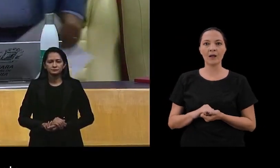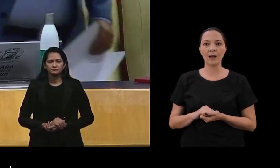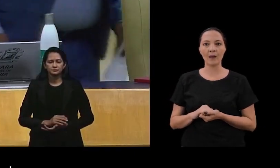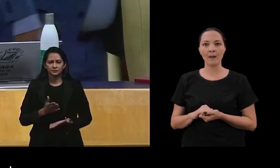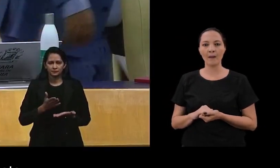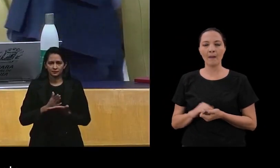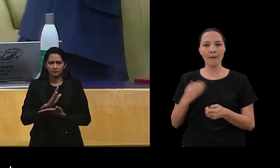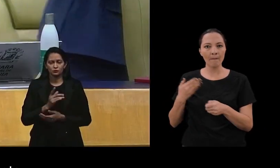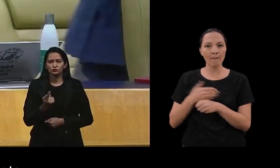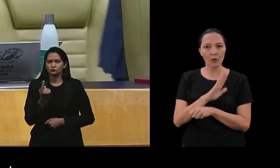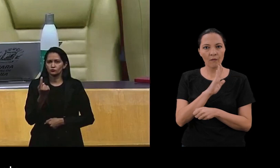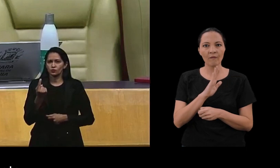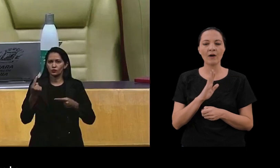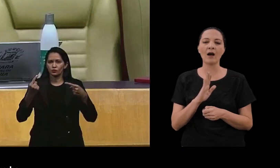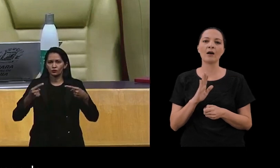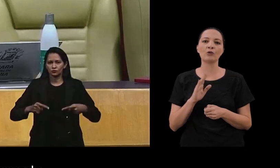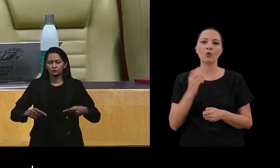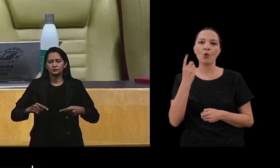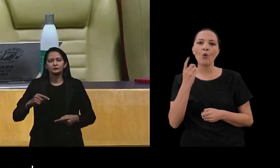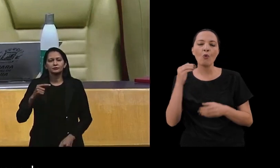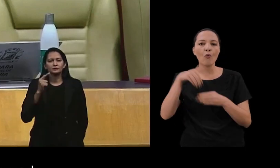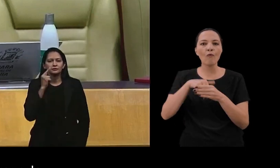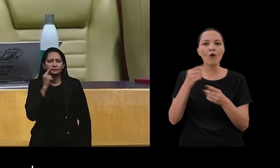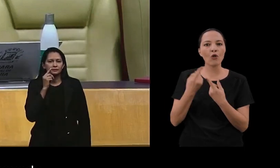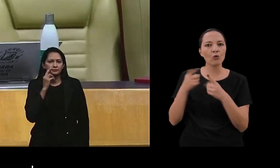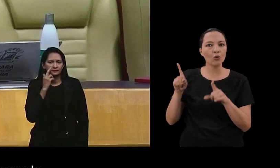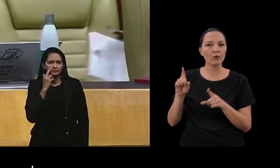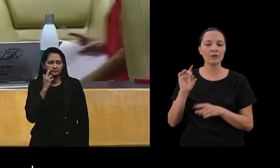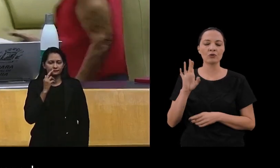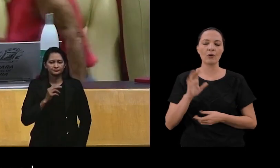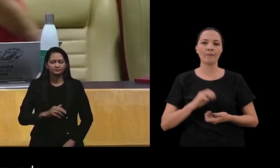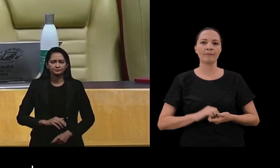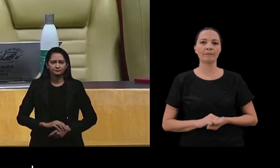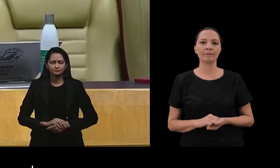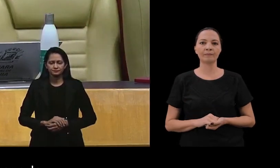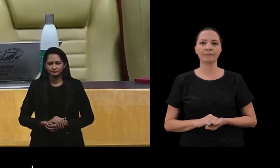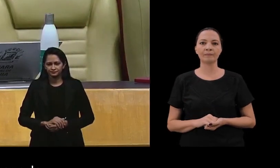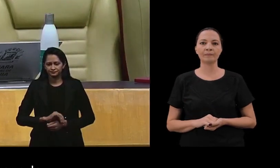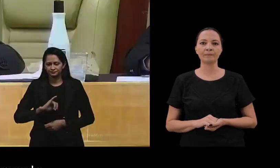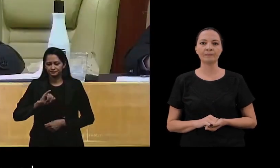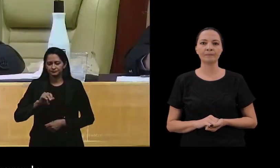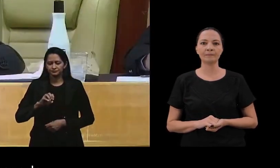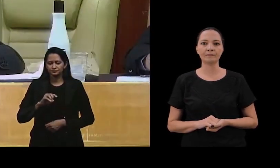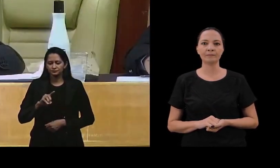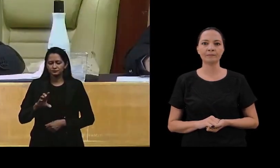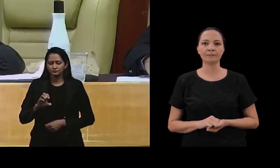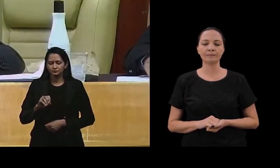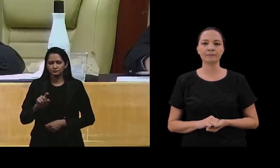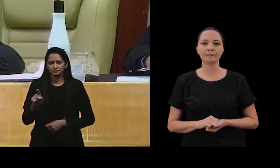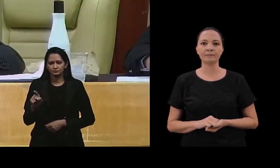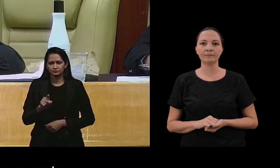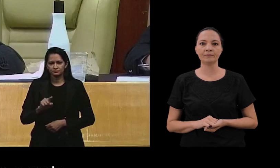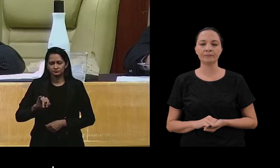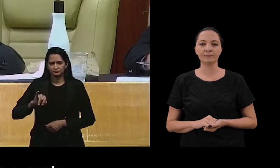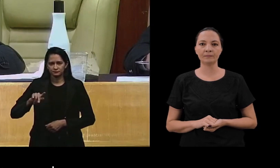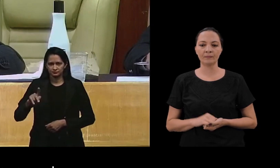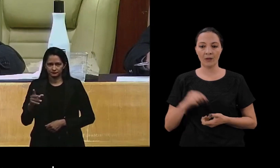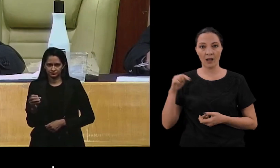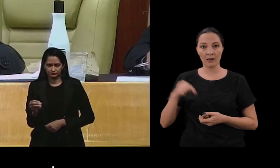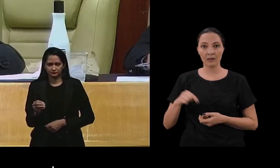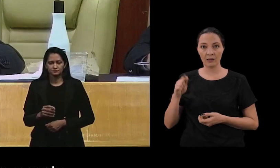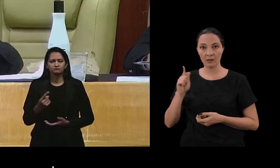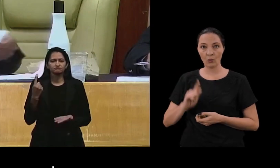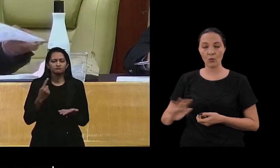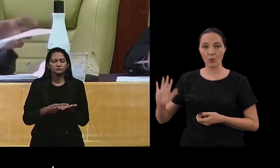Aprovado com voto contrário da vereadora Gabriela Rodarte. Aprovado por maioria. Próximo. Projeto. Joãozinho Guimarães, Instituto do Dia Municipal. Da... Aqui